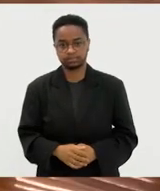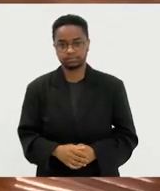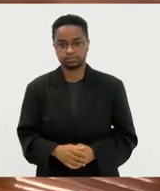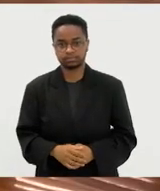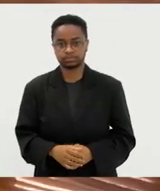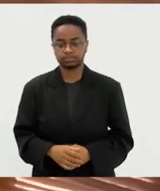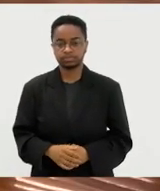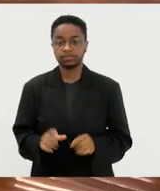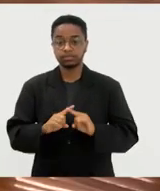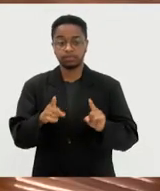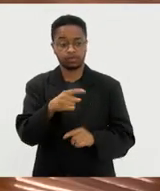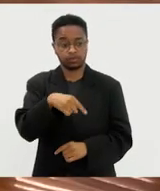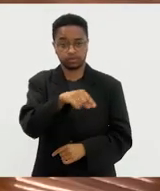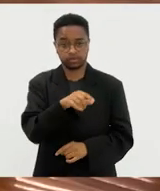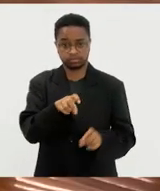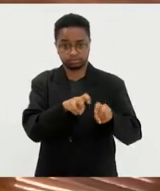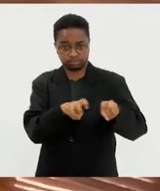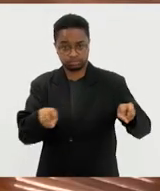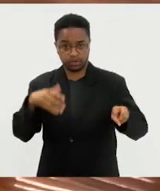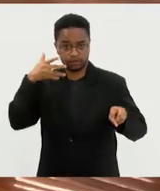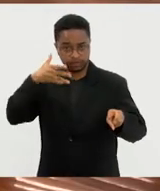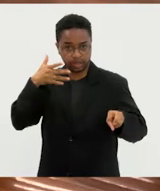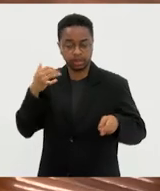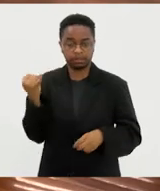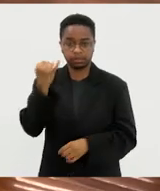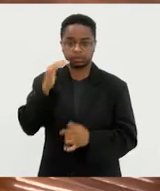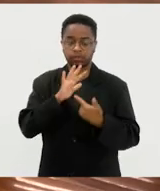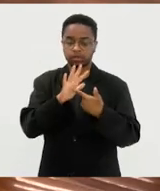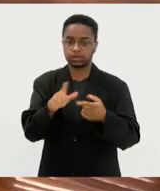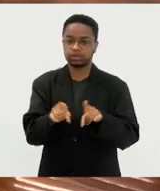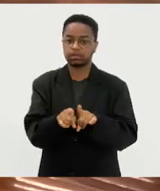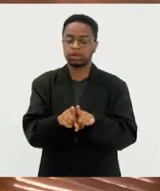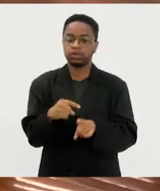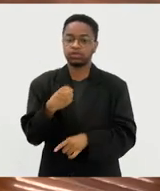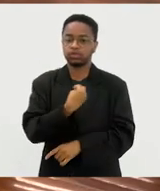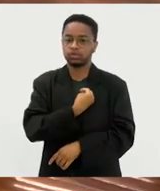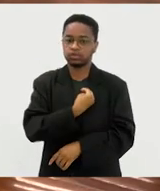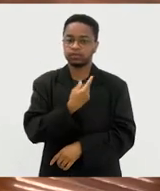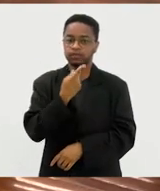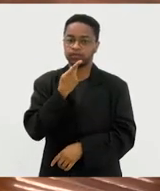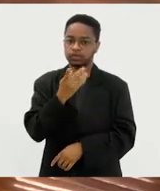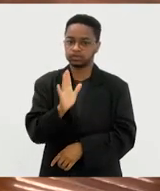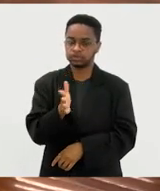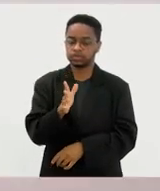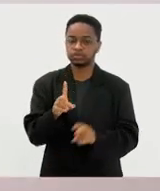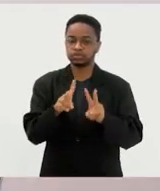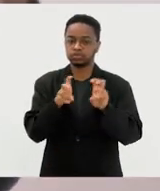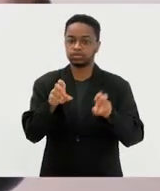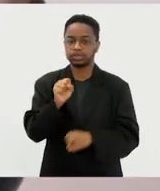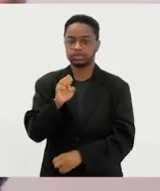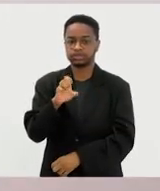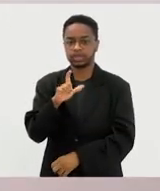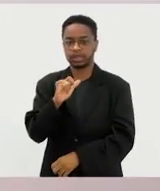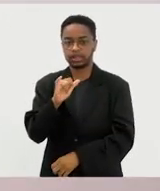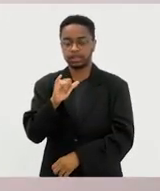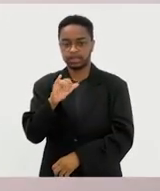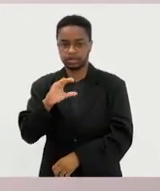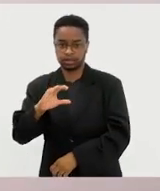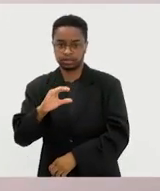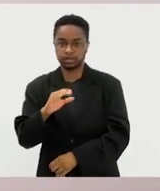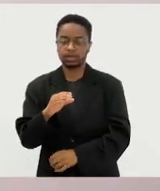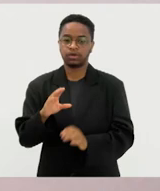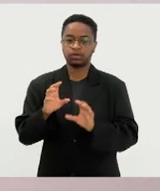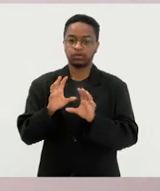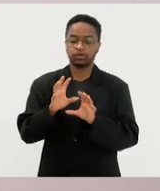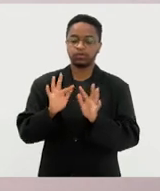Das falas todas aqui, é importante também a gente até destacar, embora a gente tenha falado aqui da Selic fechando a 11%,